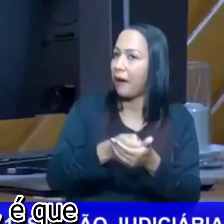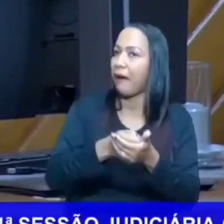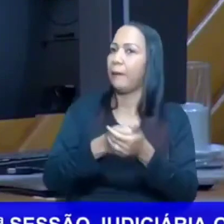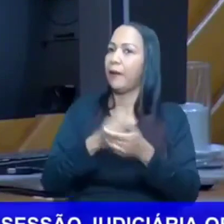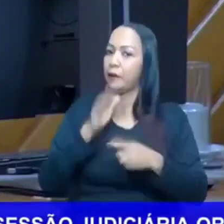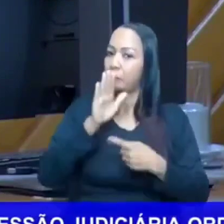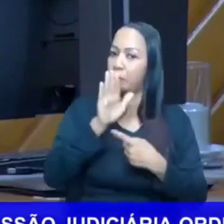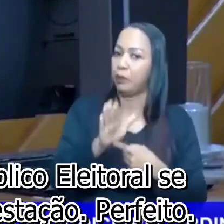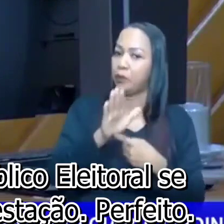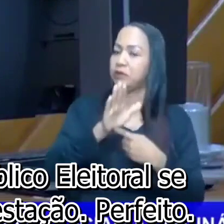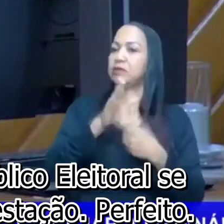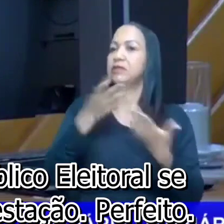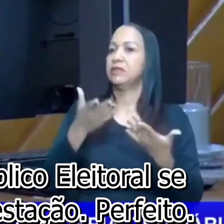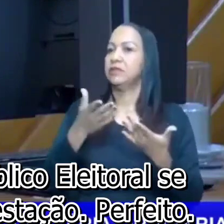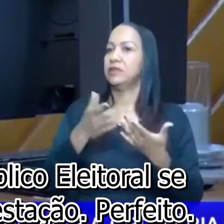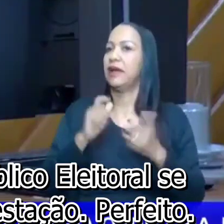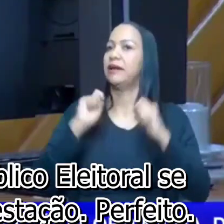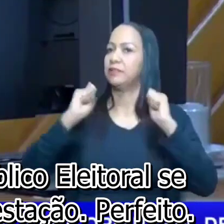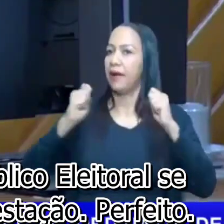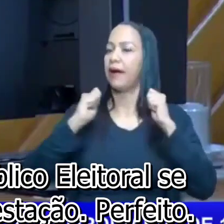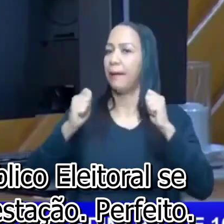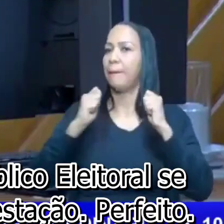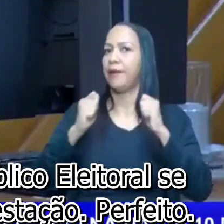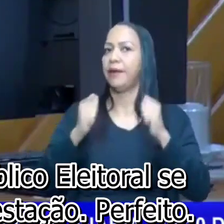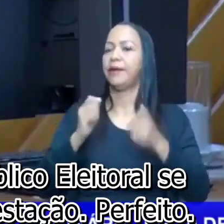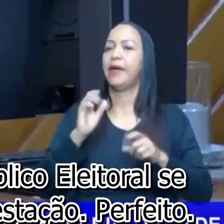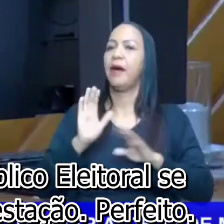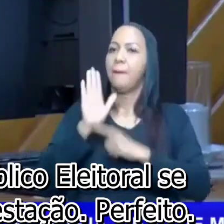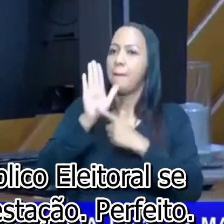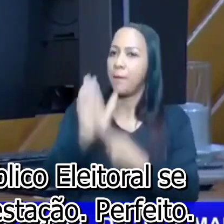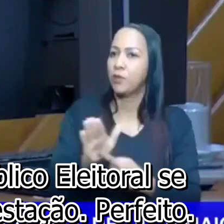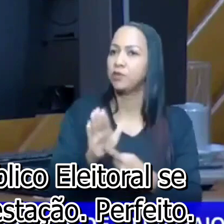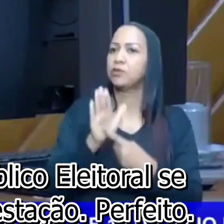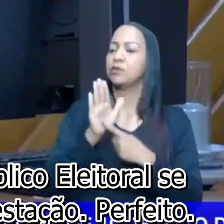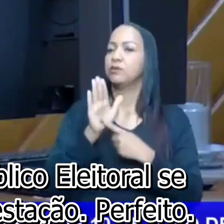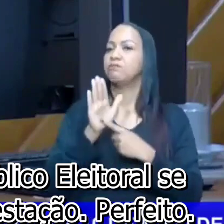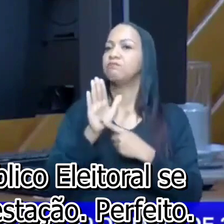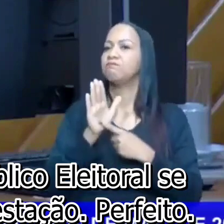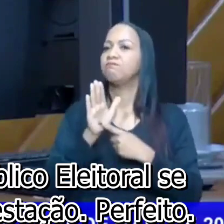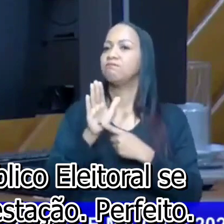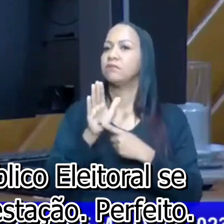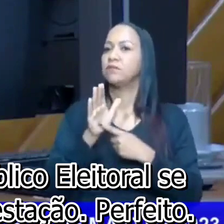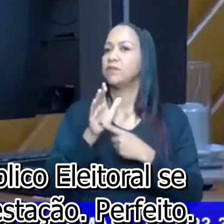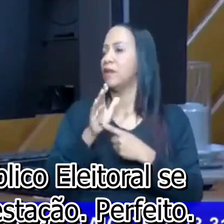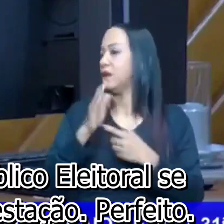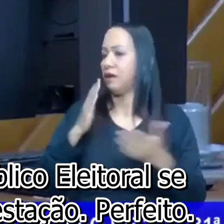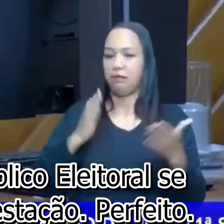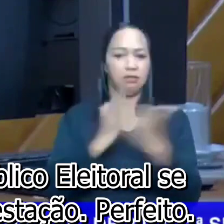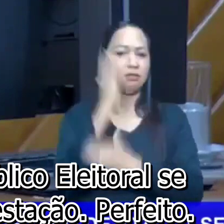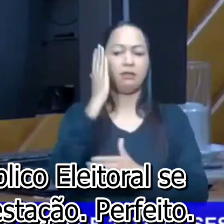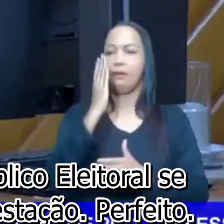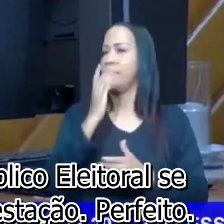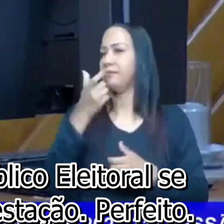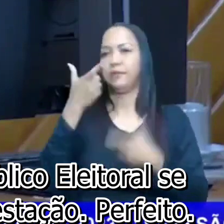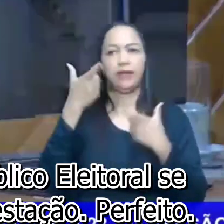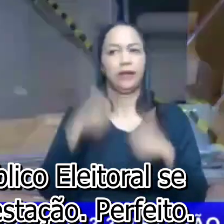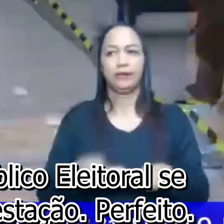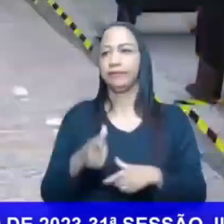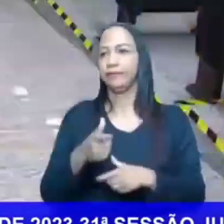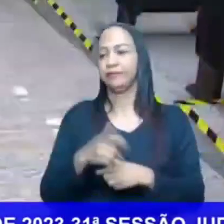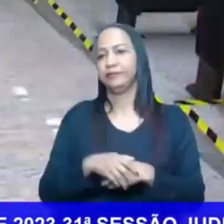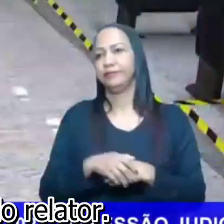é que pleiteou-se, ou requereu-se, manifestou-se, o Ministério Público Eleitoral se manifestou pela desaprovação das contas. É a